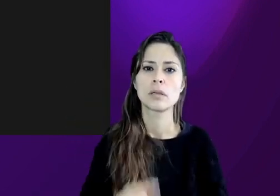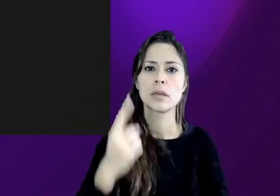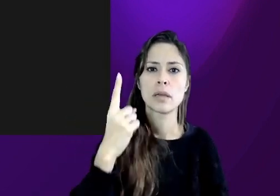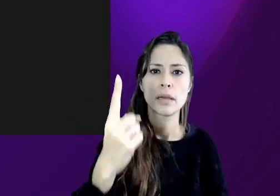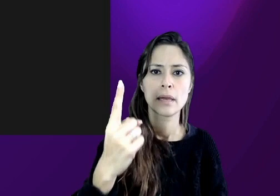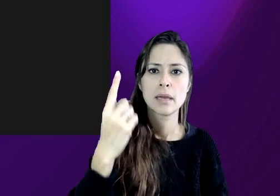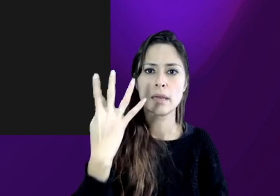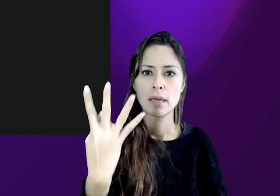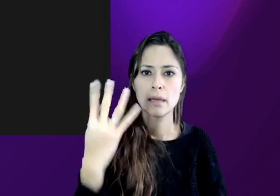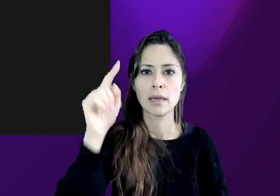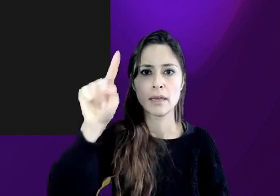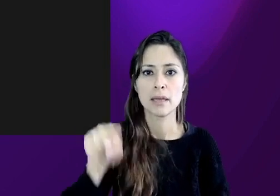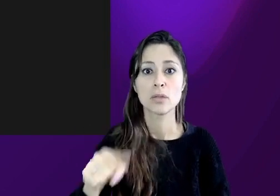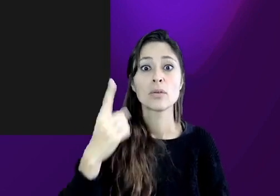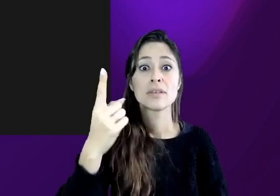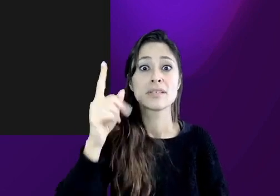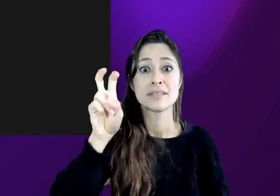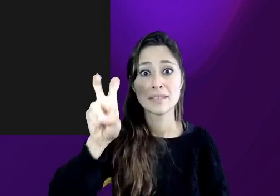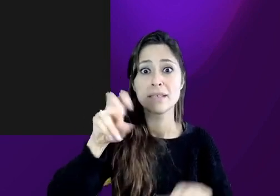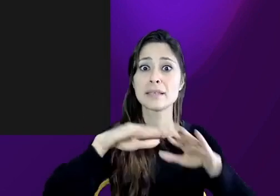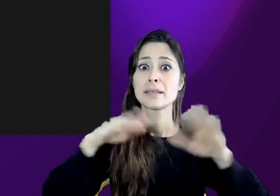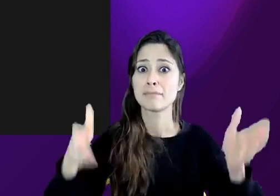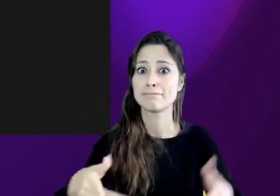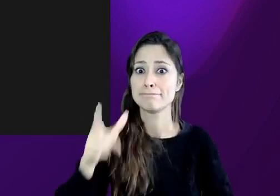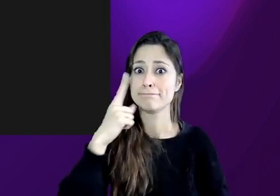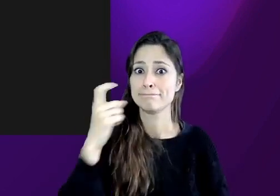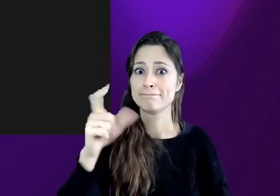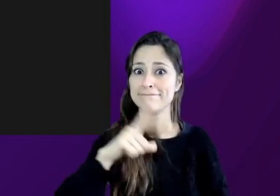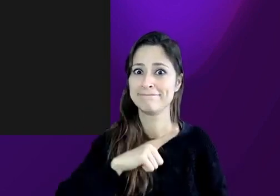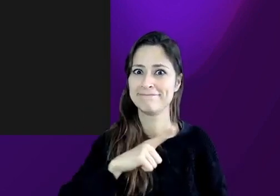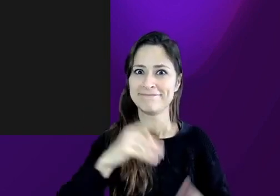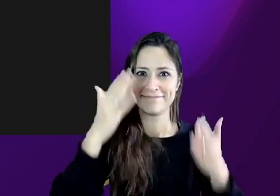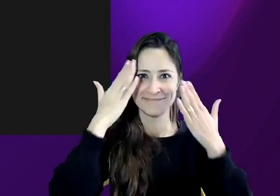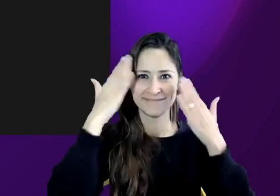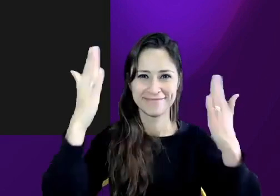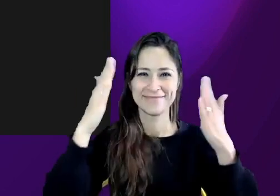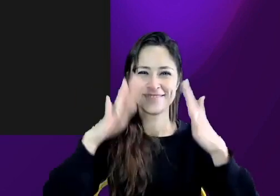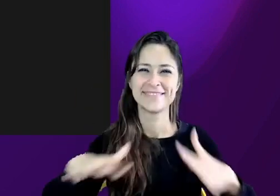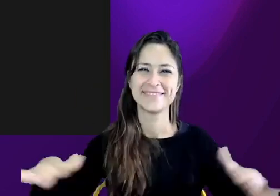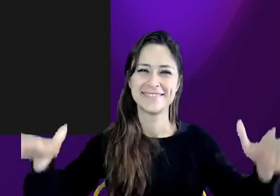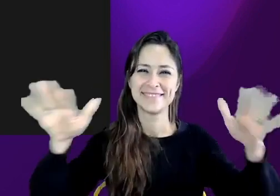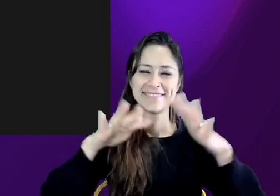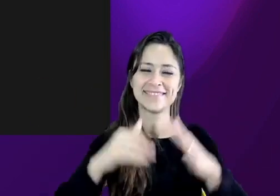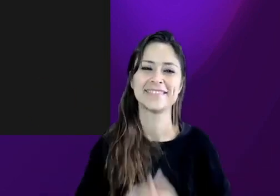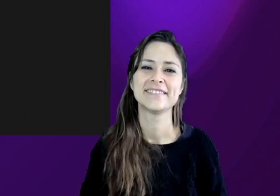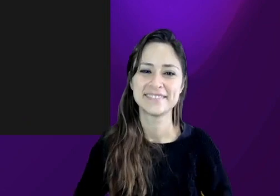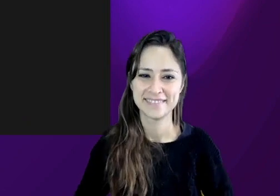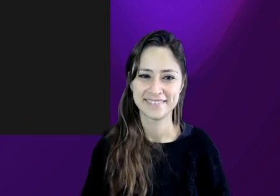mais uma mesa bastante interessante para todos. Muito obrigado. Perfeito. Obrigado. Obrigado, tchau, tchau.